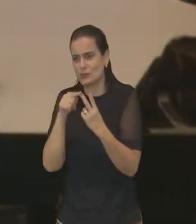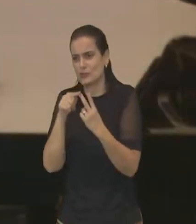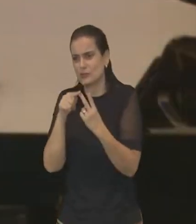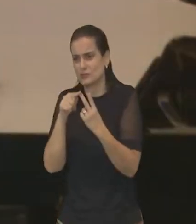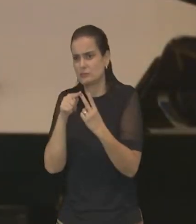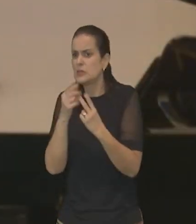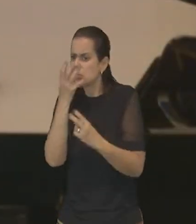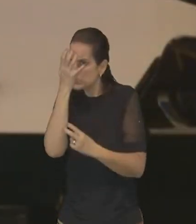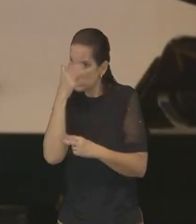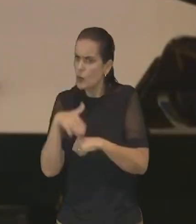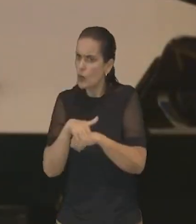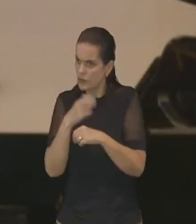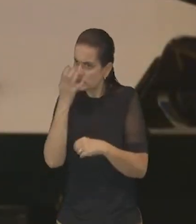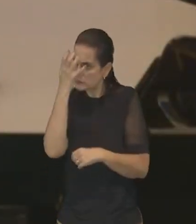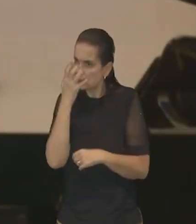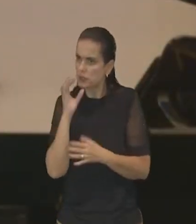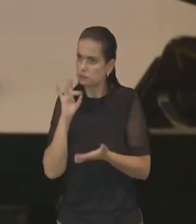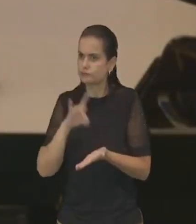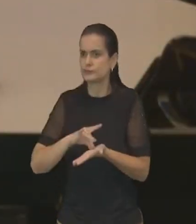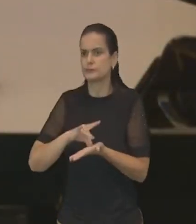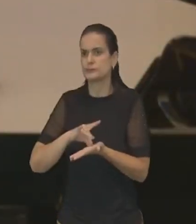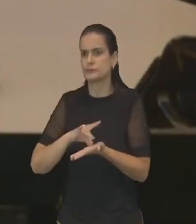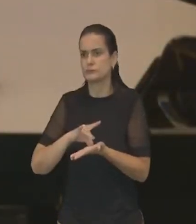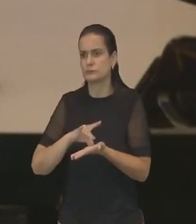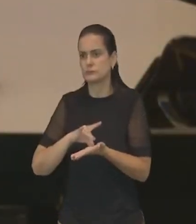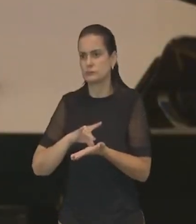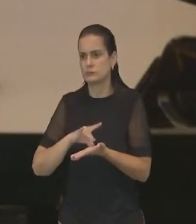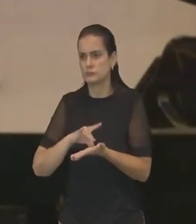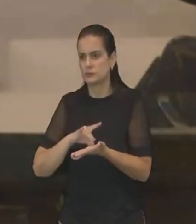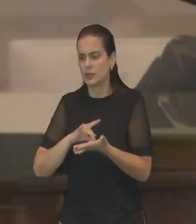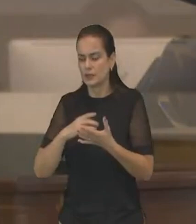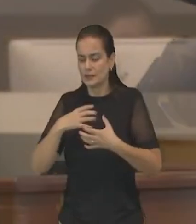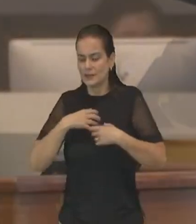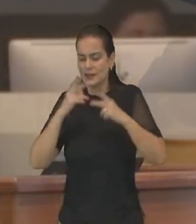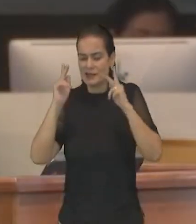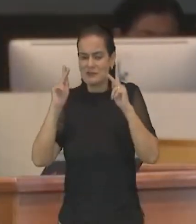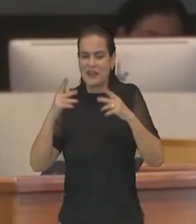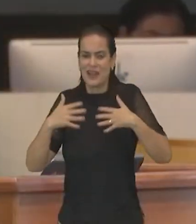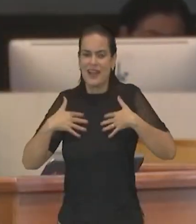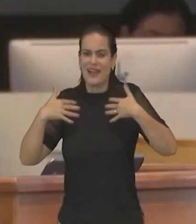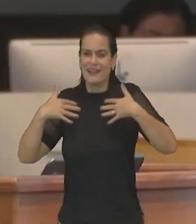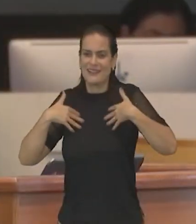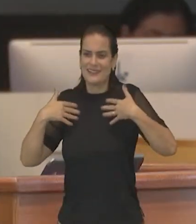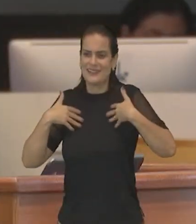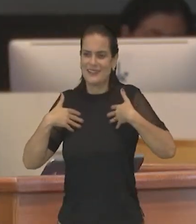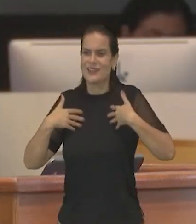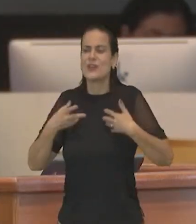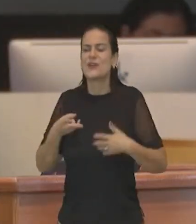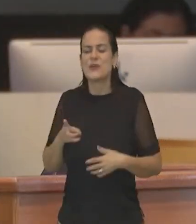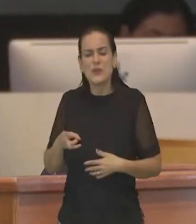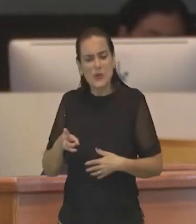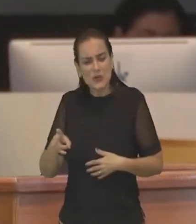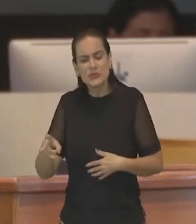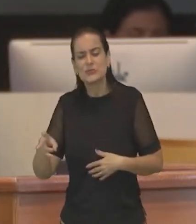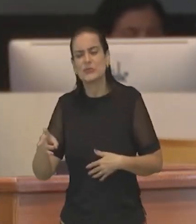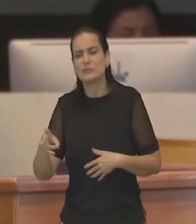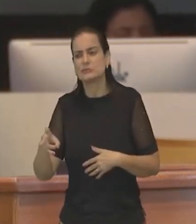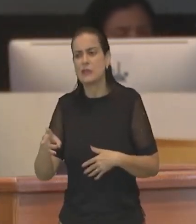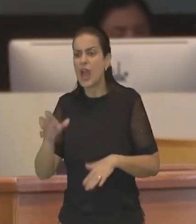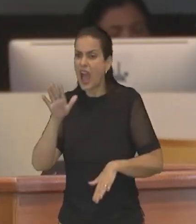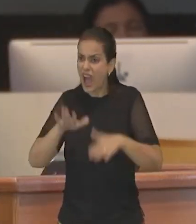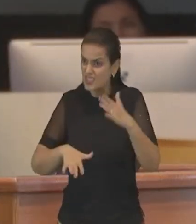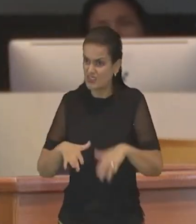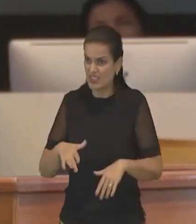mesmo, papo sério, galera. Mas deu uma paz, uma alegria, continuamos nossa caminhada. Às vezes ele continuou